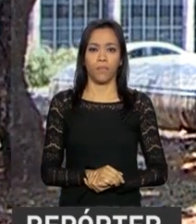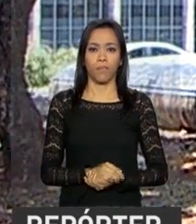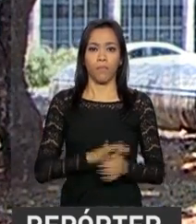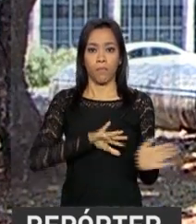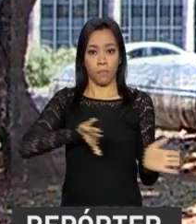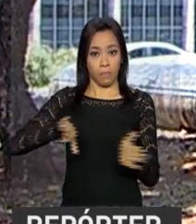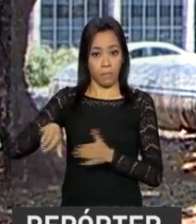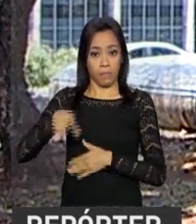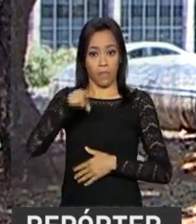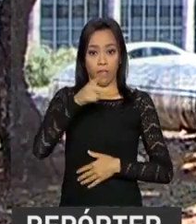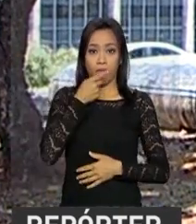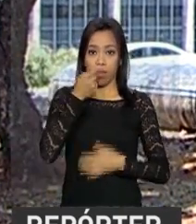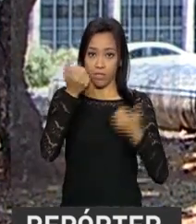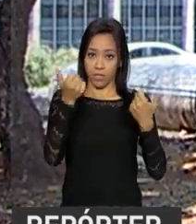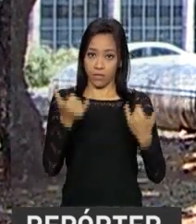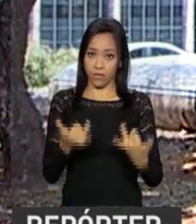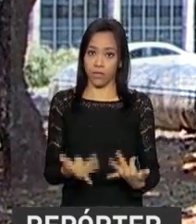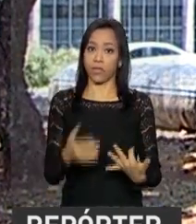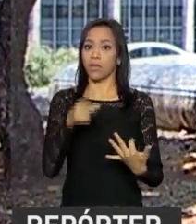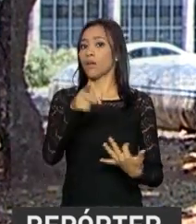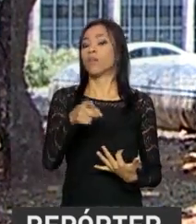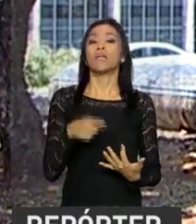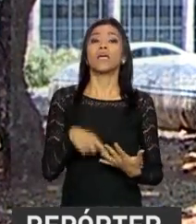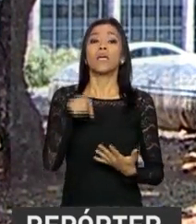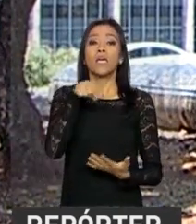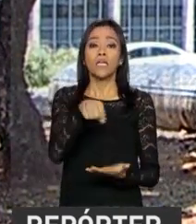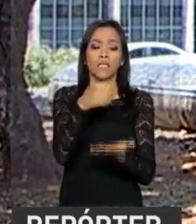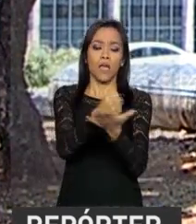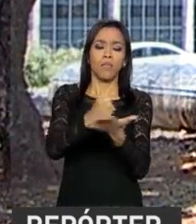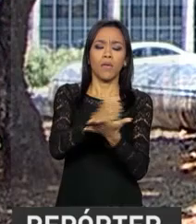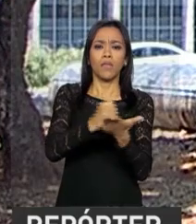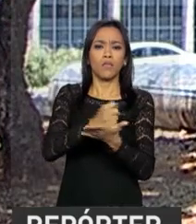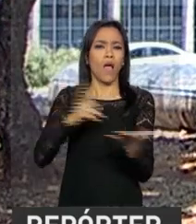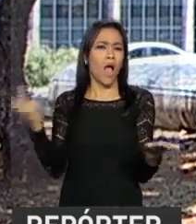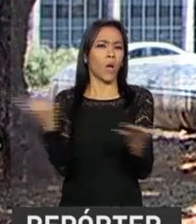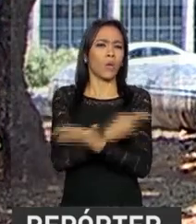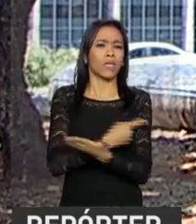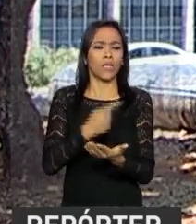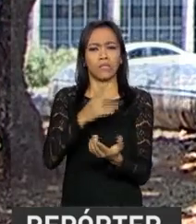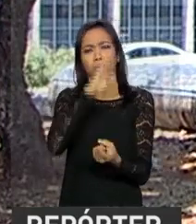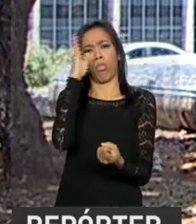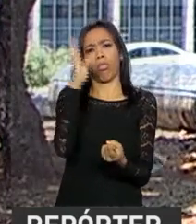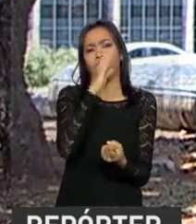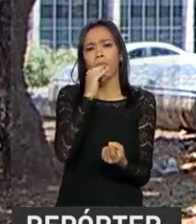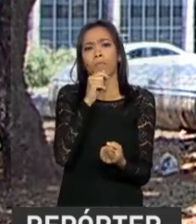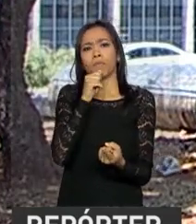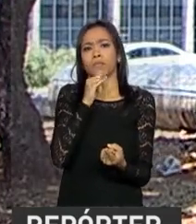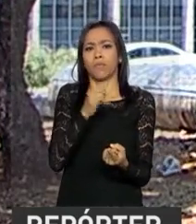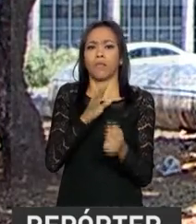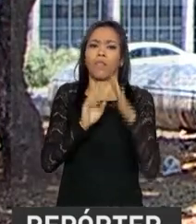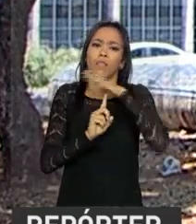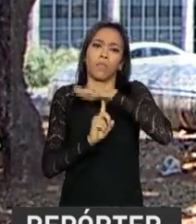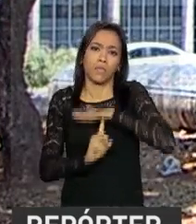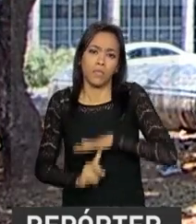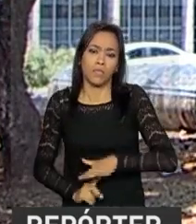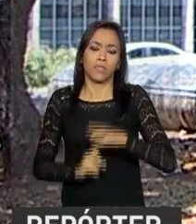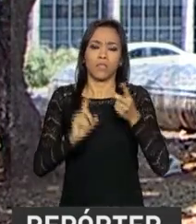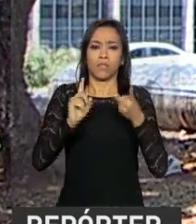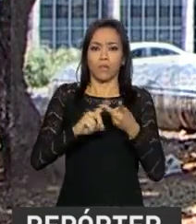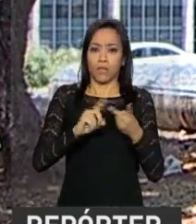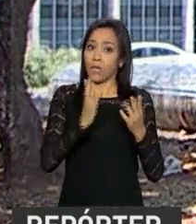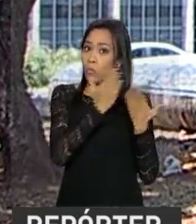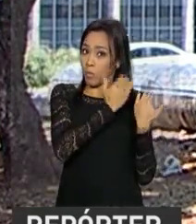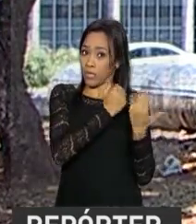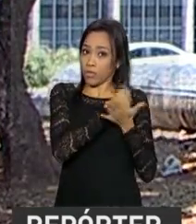E olha, José Luiz, como você disse, o Dolutegravir, ele apresenta menos efeitos adversos, como, por exemplo, depressão, que apresentavam os